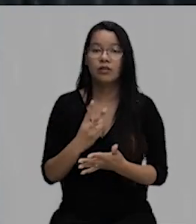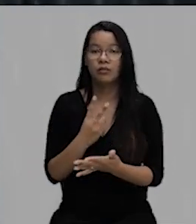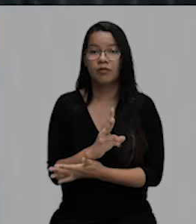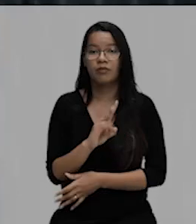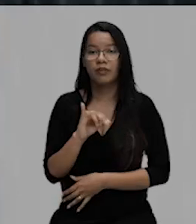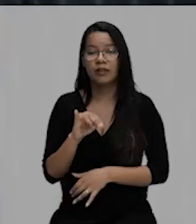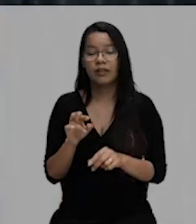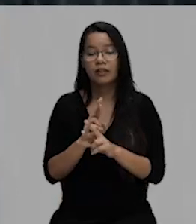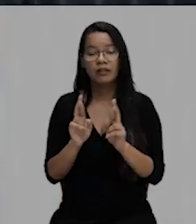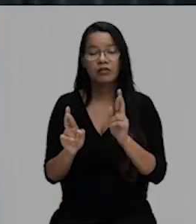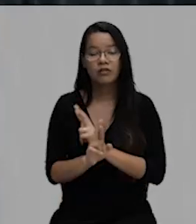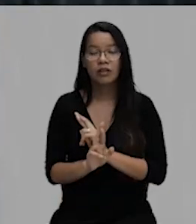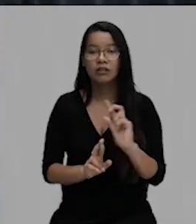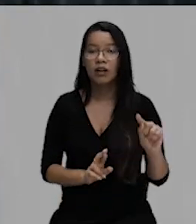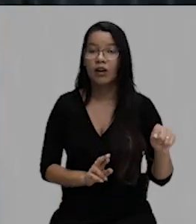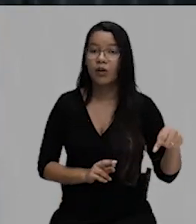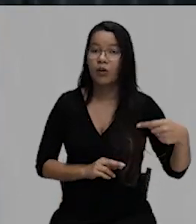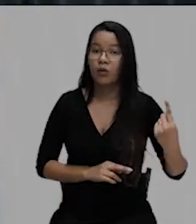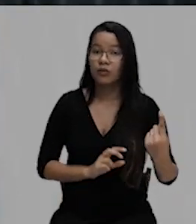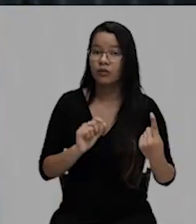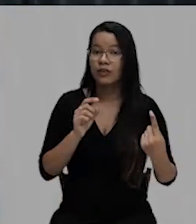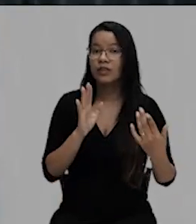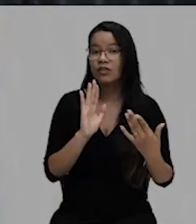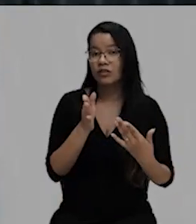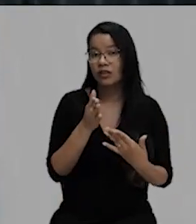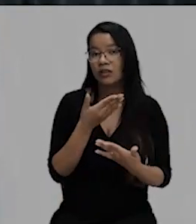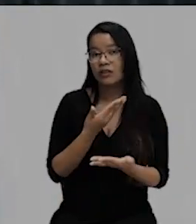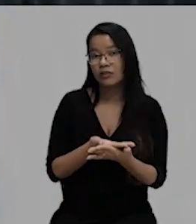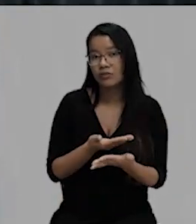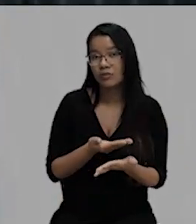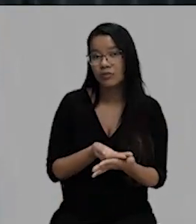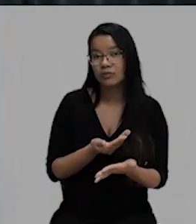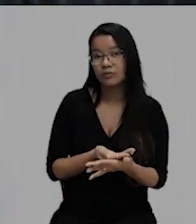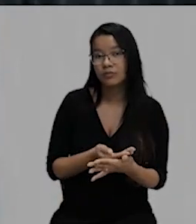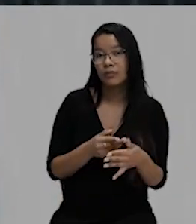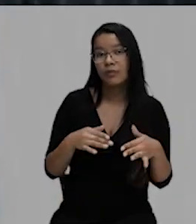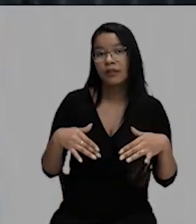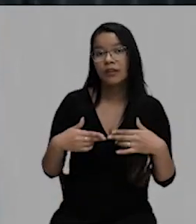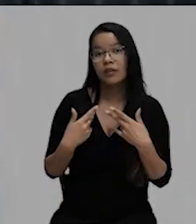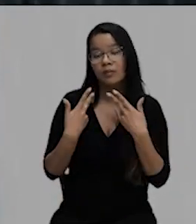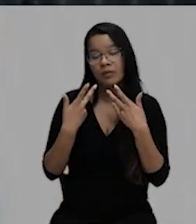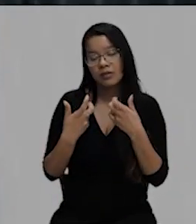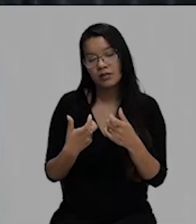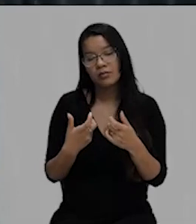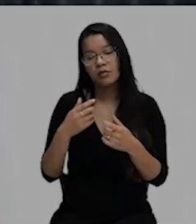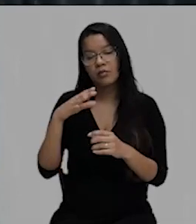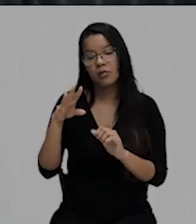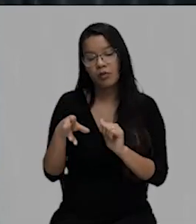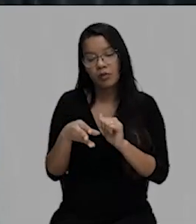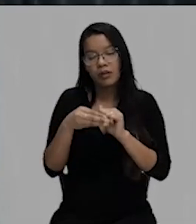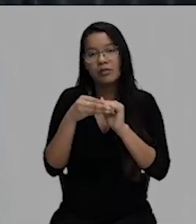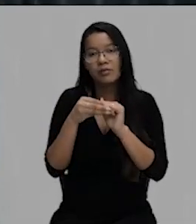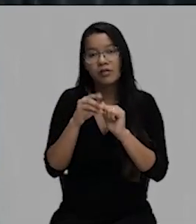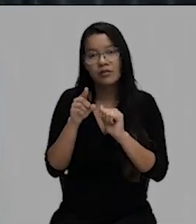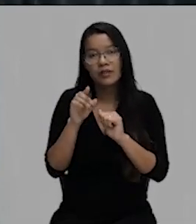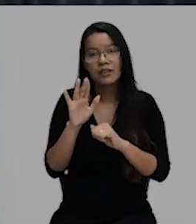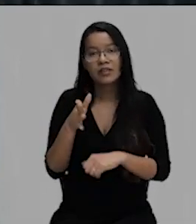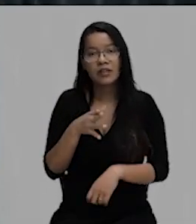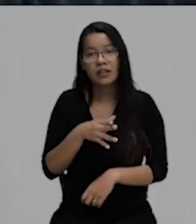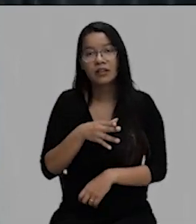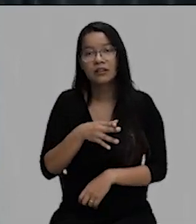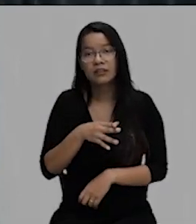estar relacionado com uma outra que você já estudou, tá? Então, perceba, são conhecimentos que você já